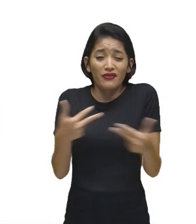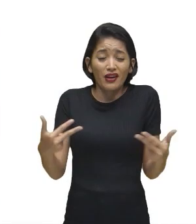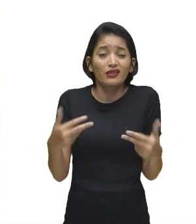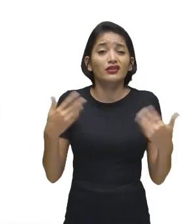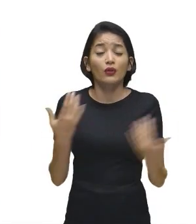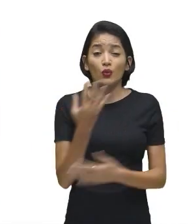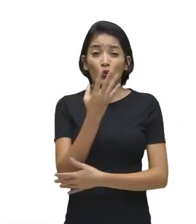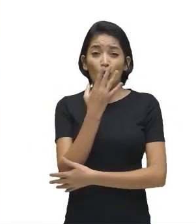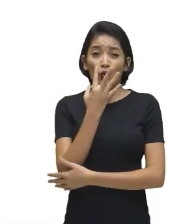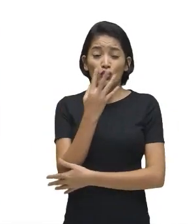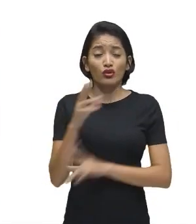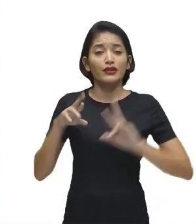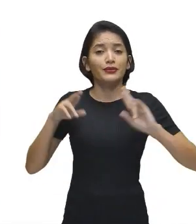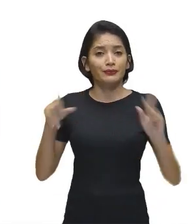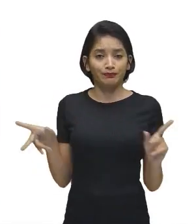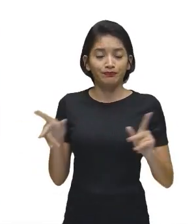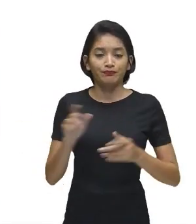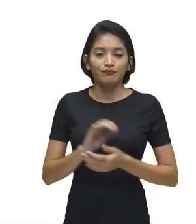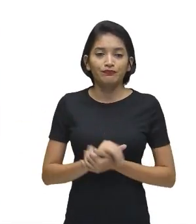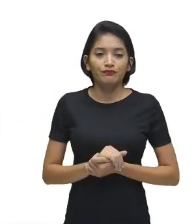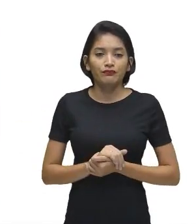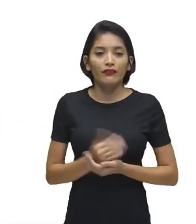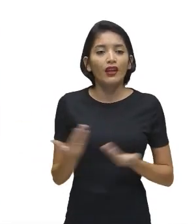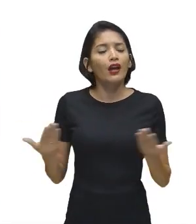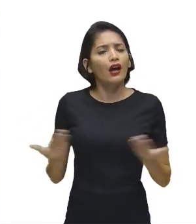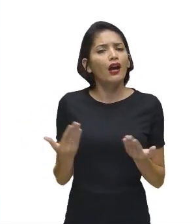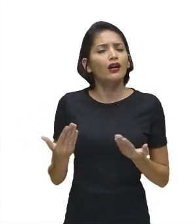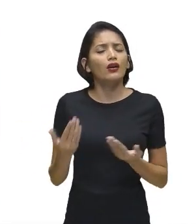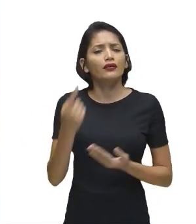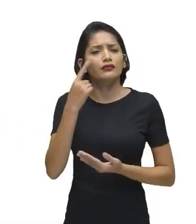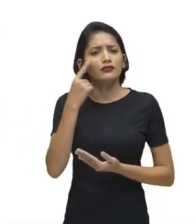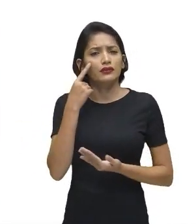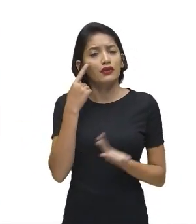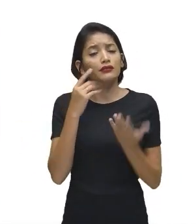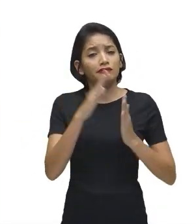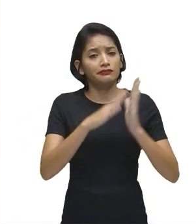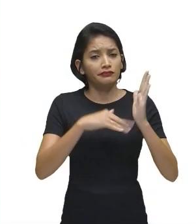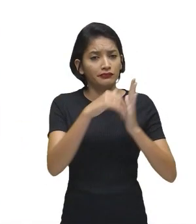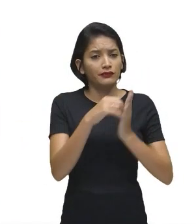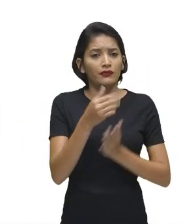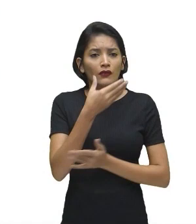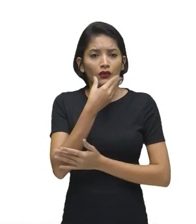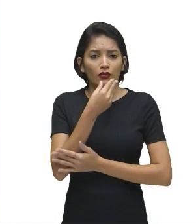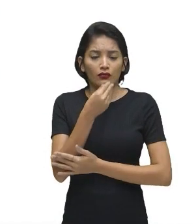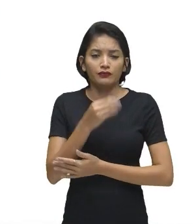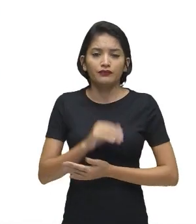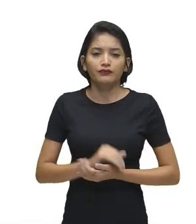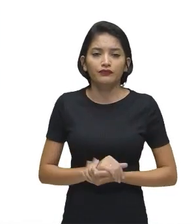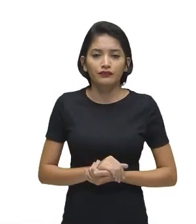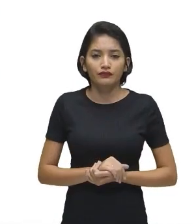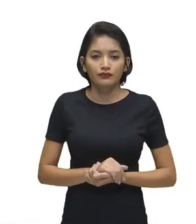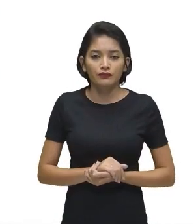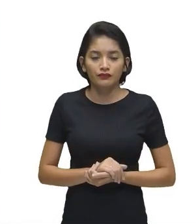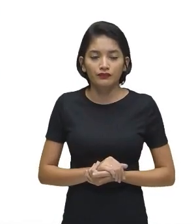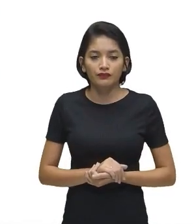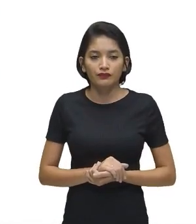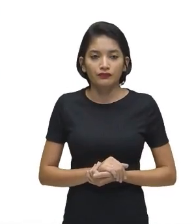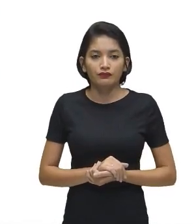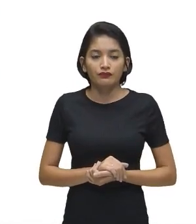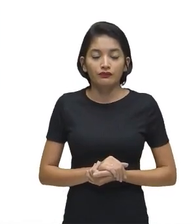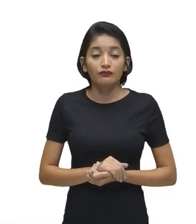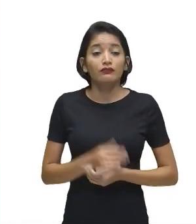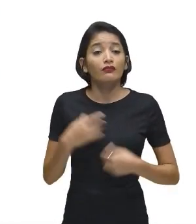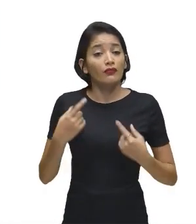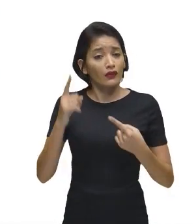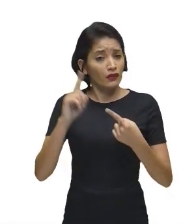retratadas eram muito diferentes. E a gente vai ver uma obra de Claude Monet. Bem, o impressionismo é